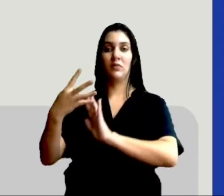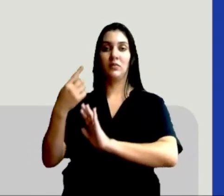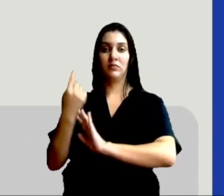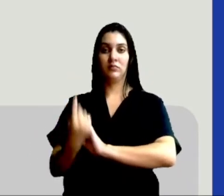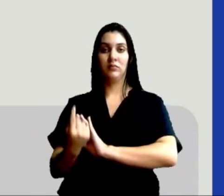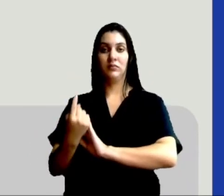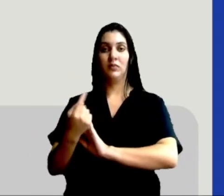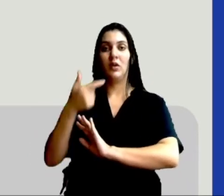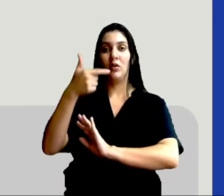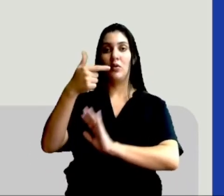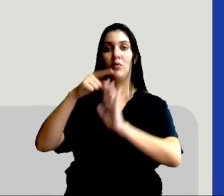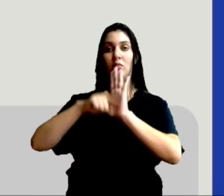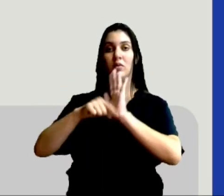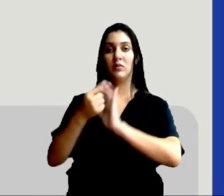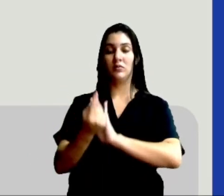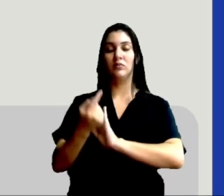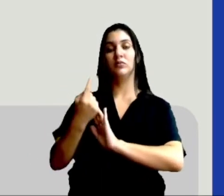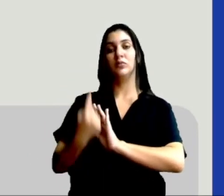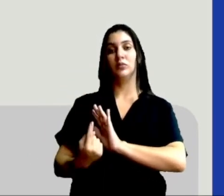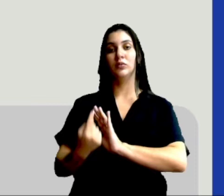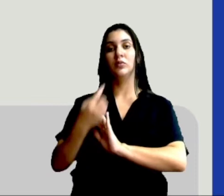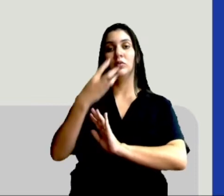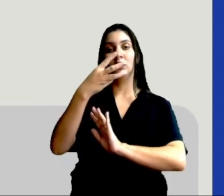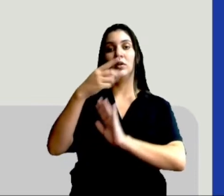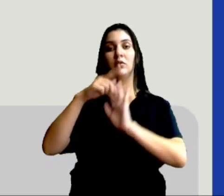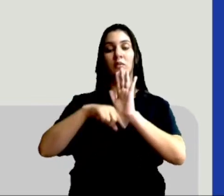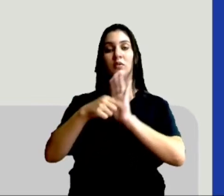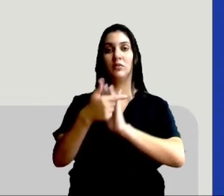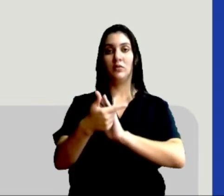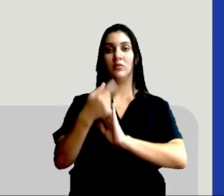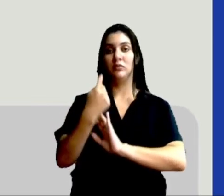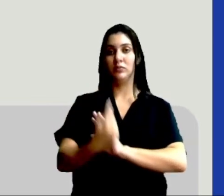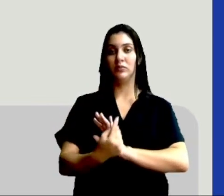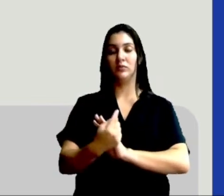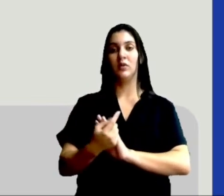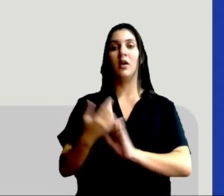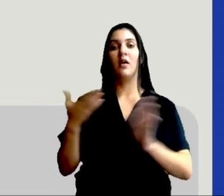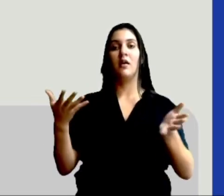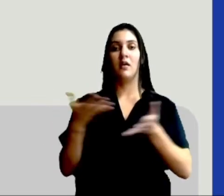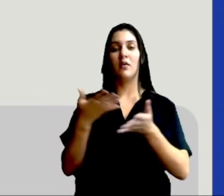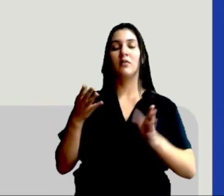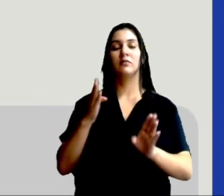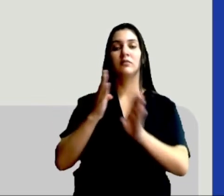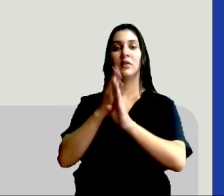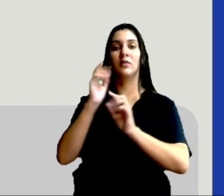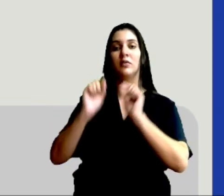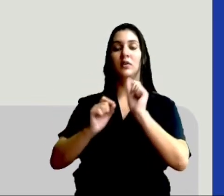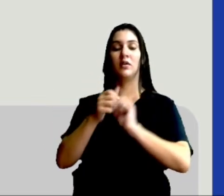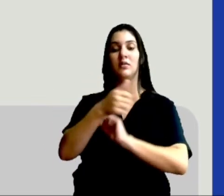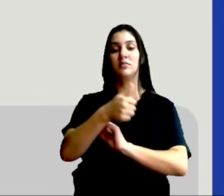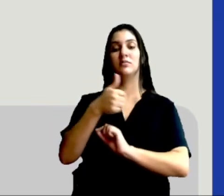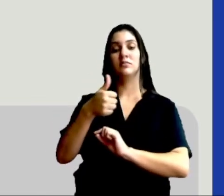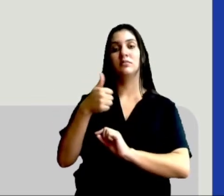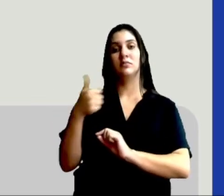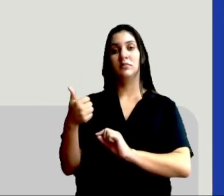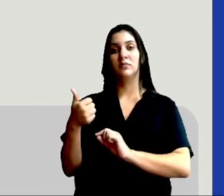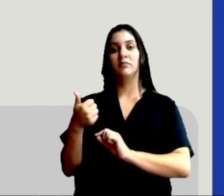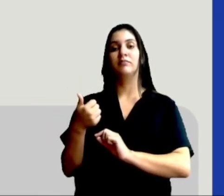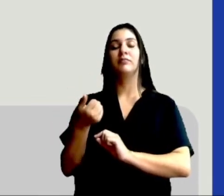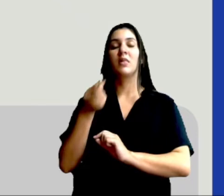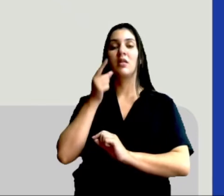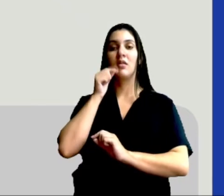1. 2 menos 1, 1. E 3 menos 2, 1. A gente vai aí encontrar 111,